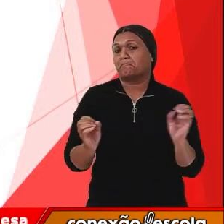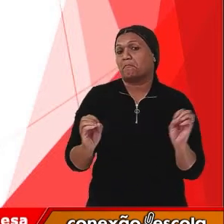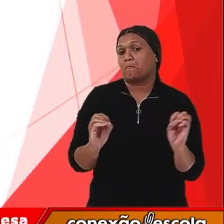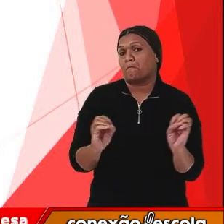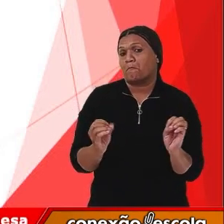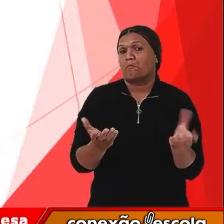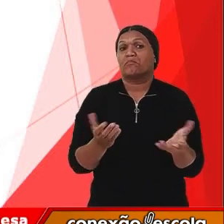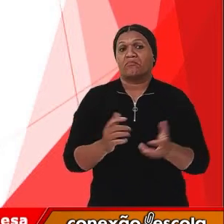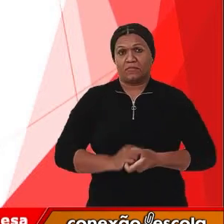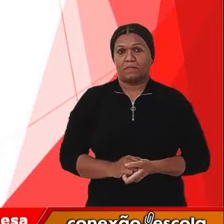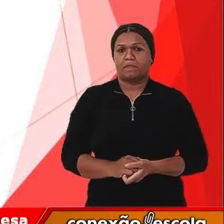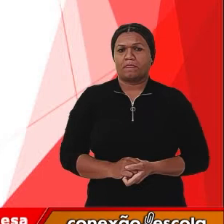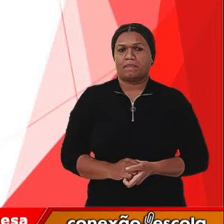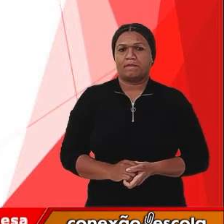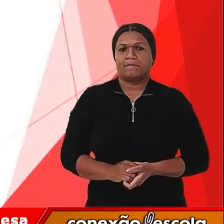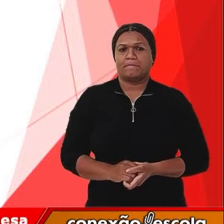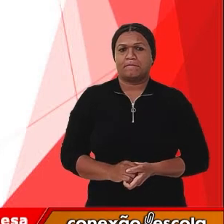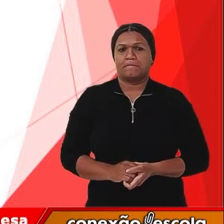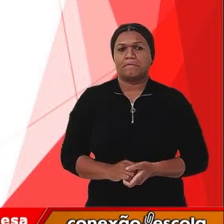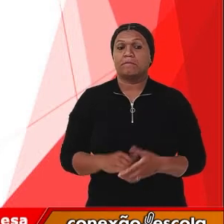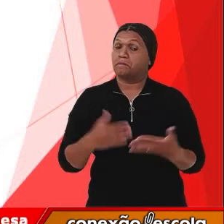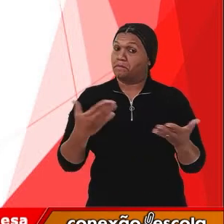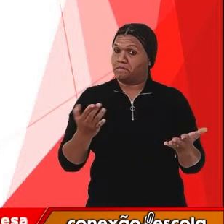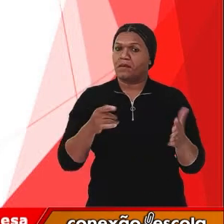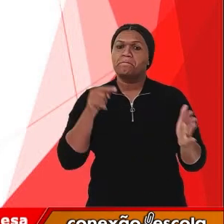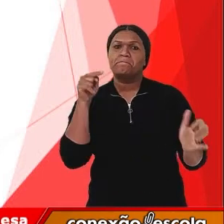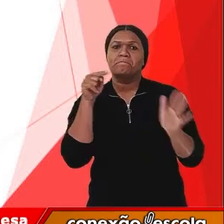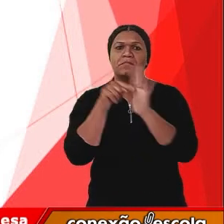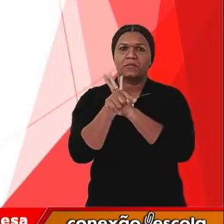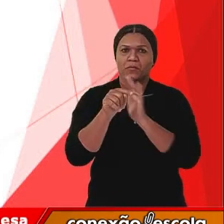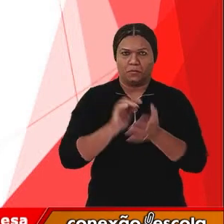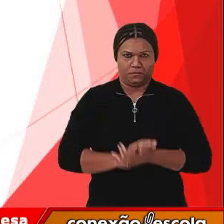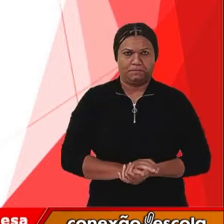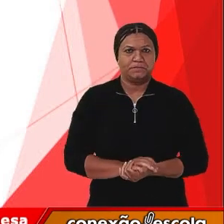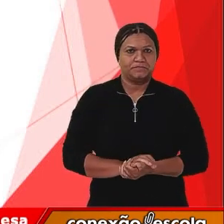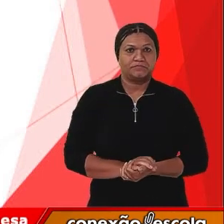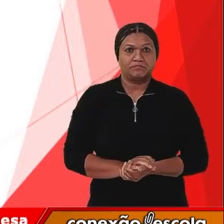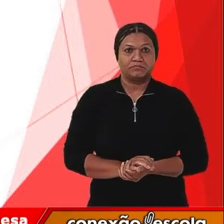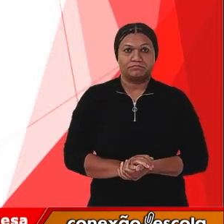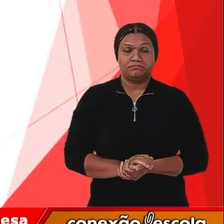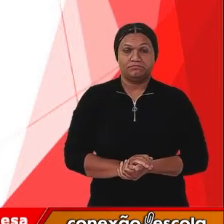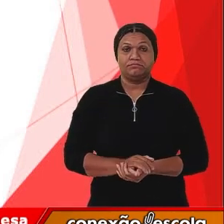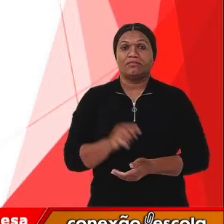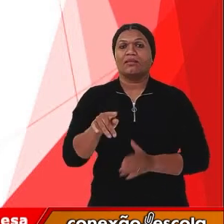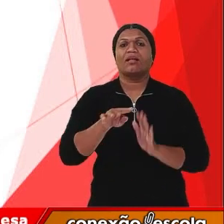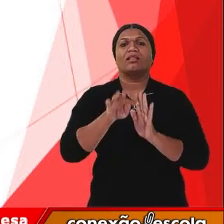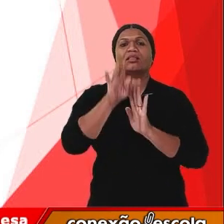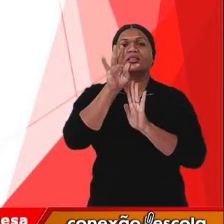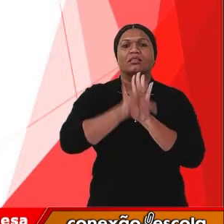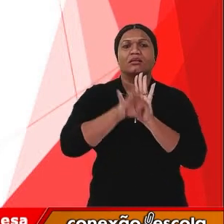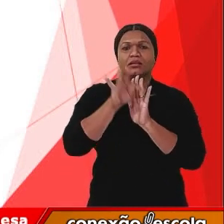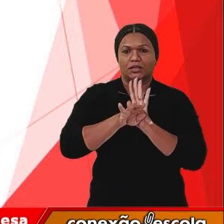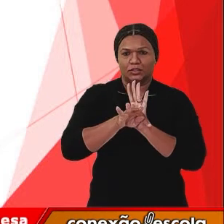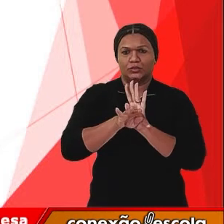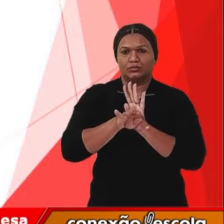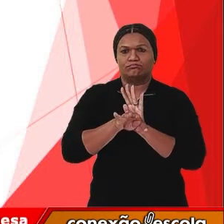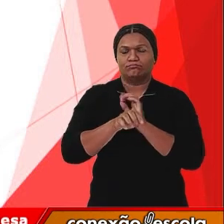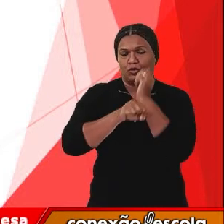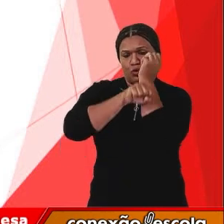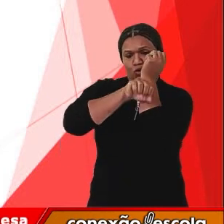então temos a questão de acordo com o texto a sombra imita o menino